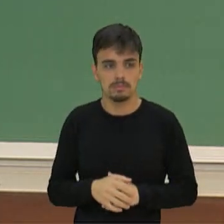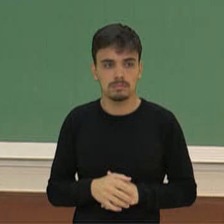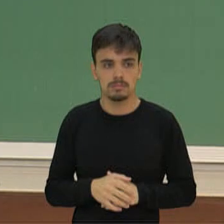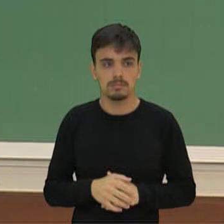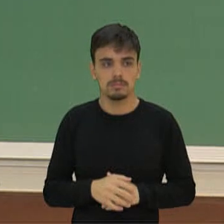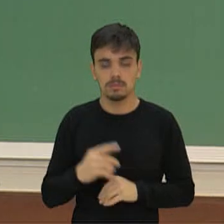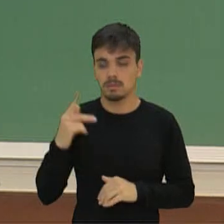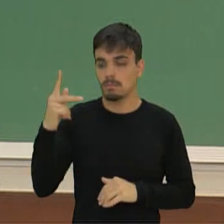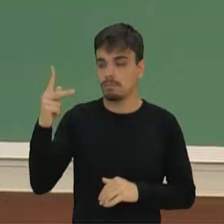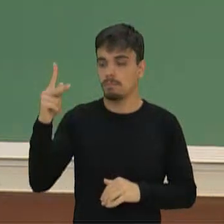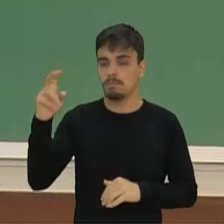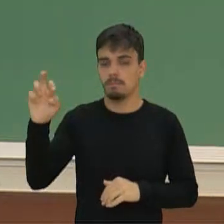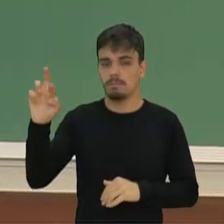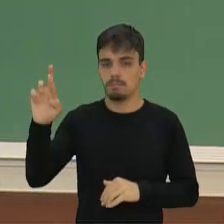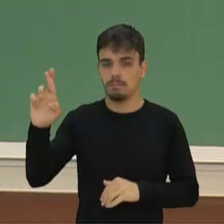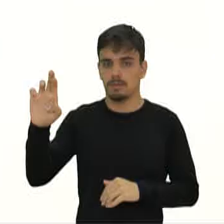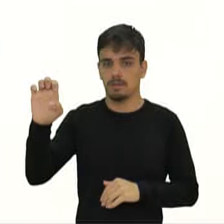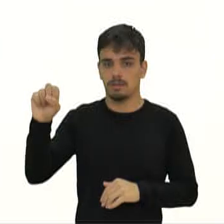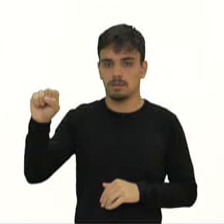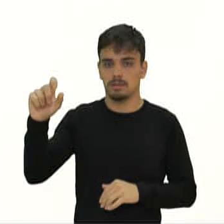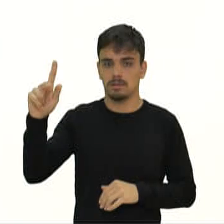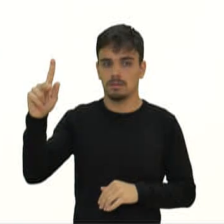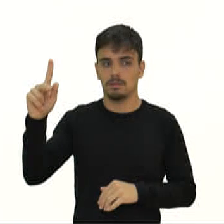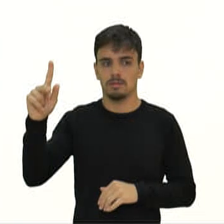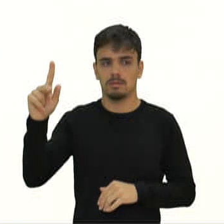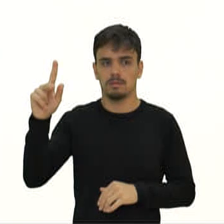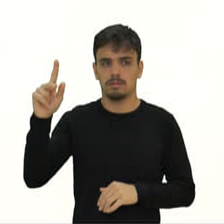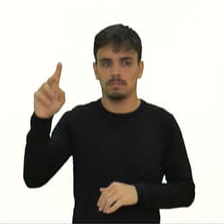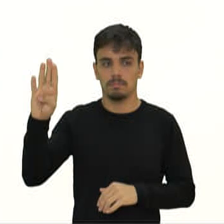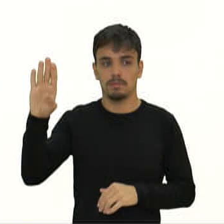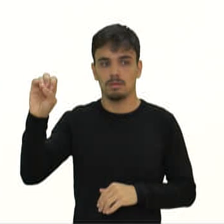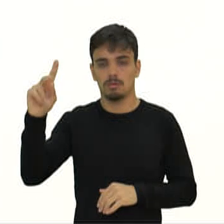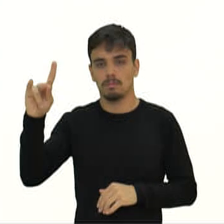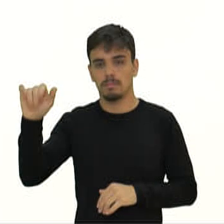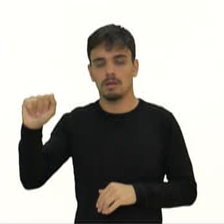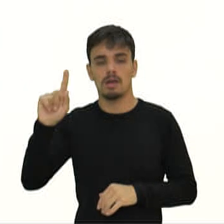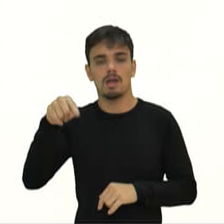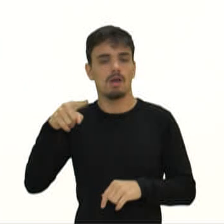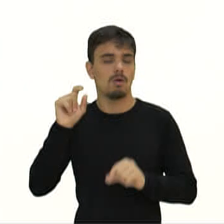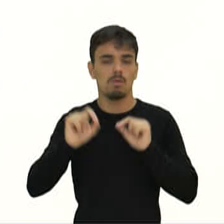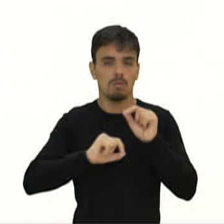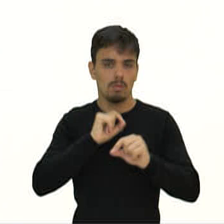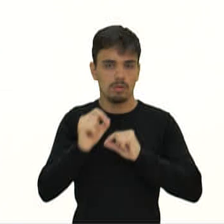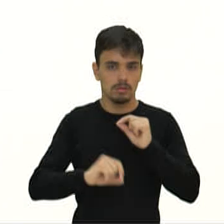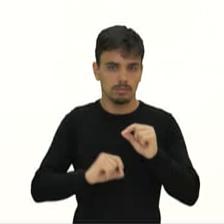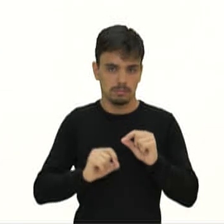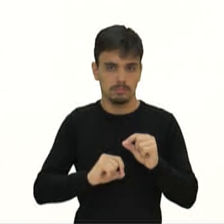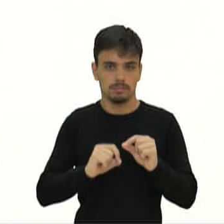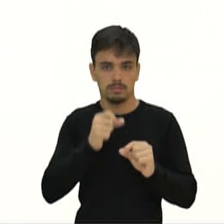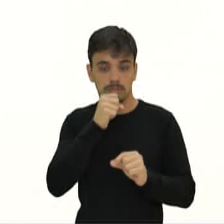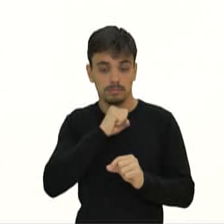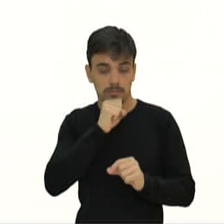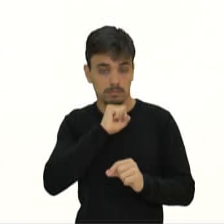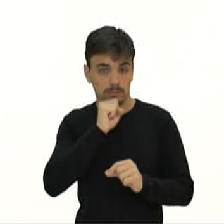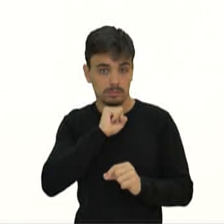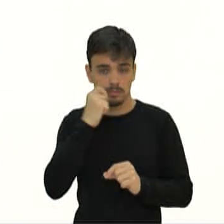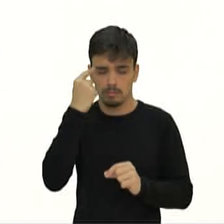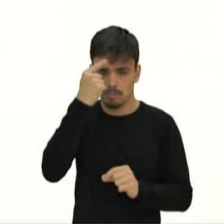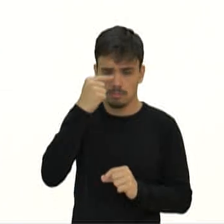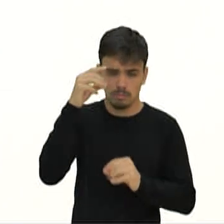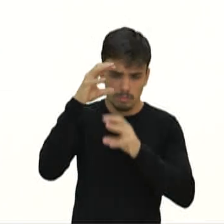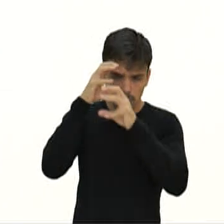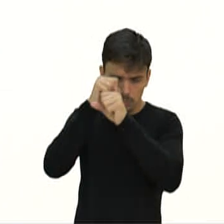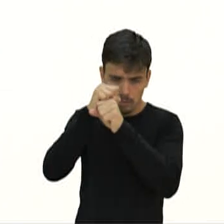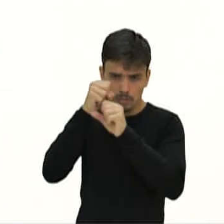a presbiopia. O que isso quer dizer? Problema ocular associado ao envelhecimento do olho humano, caracterizado pela